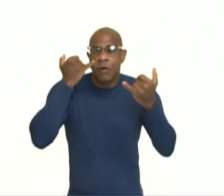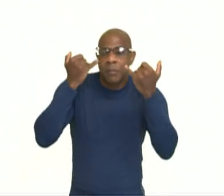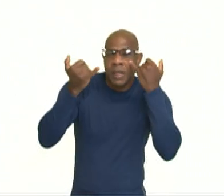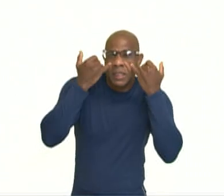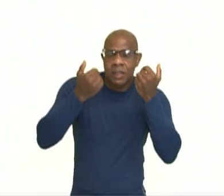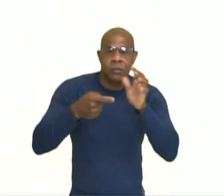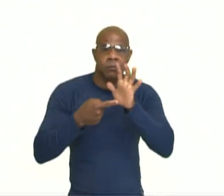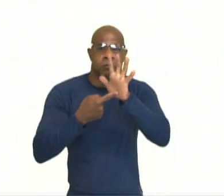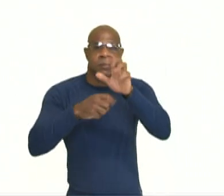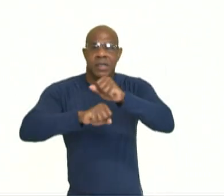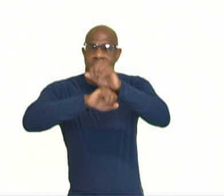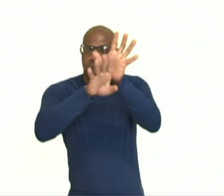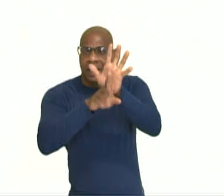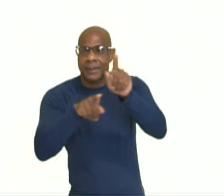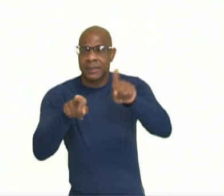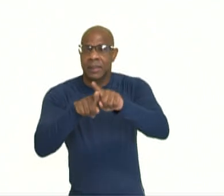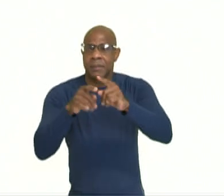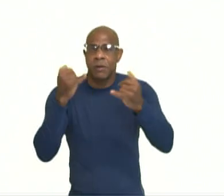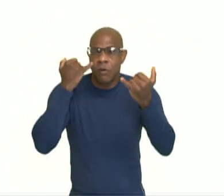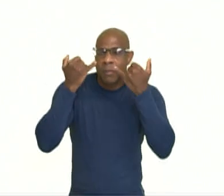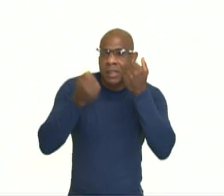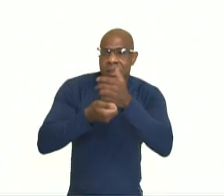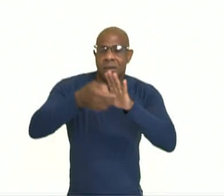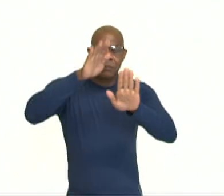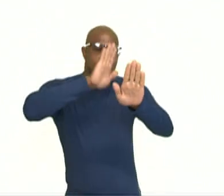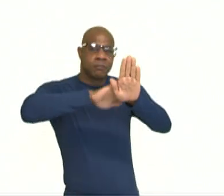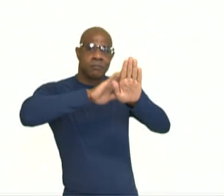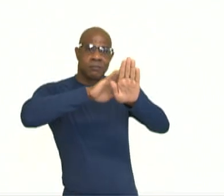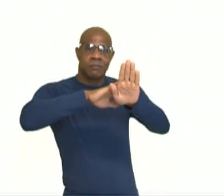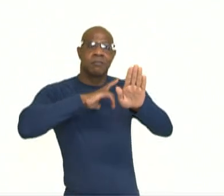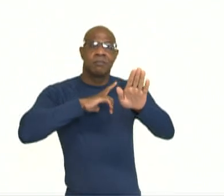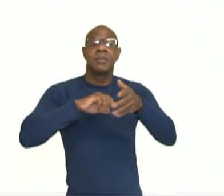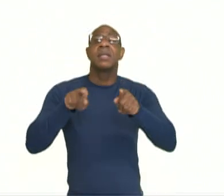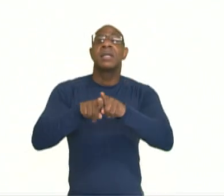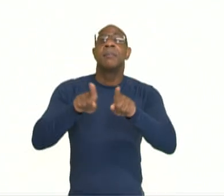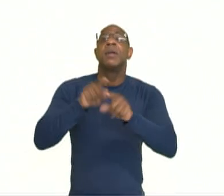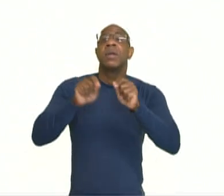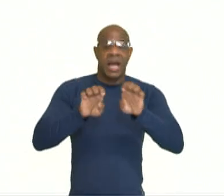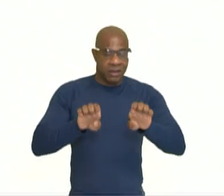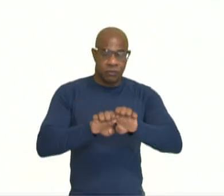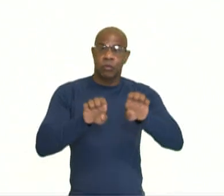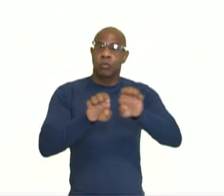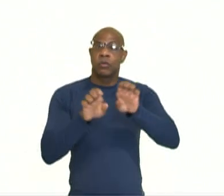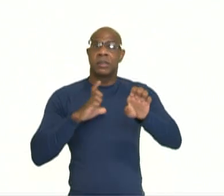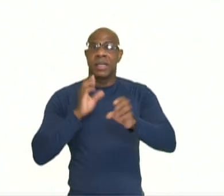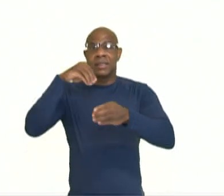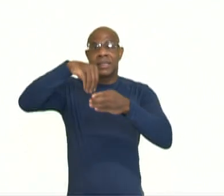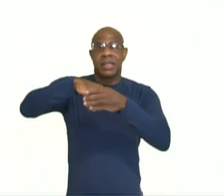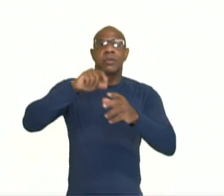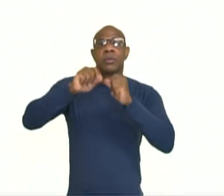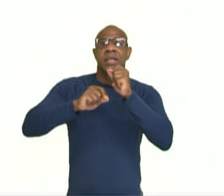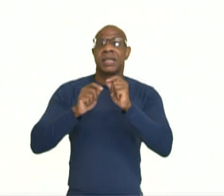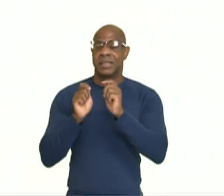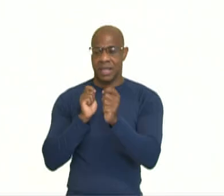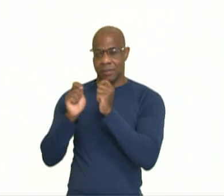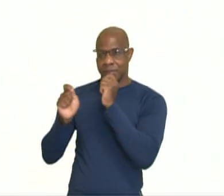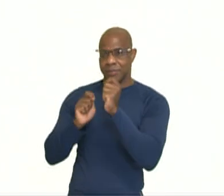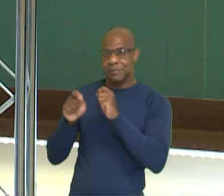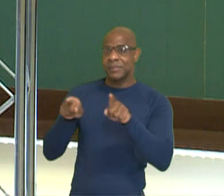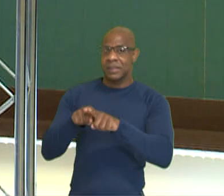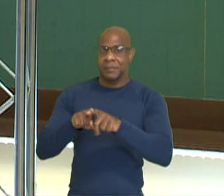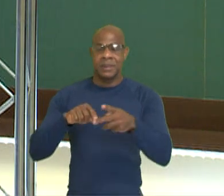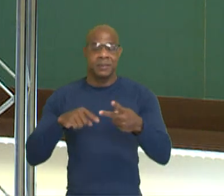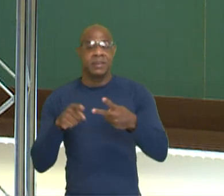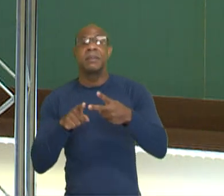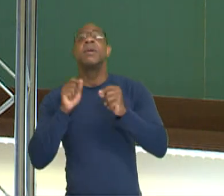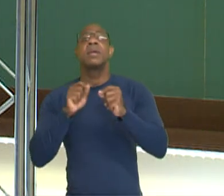texto, reconhecendo os elementos que compõem a reportagem, identificar a finalidade do texto e a concordância